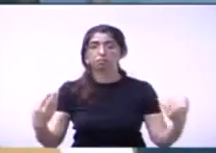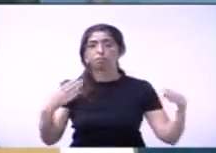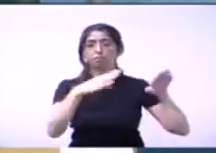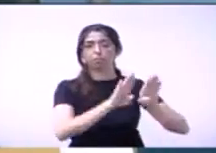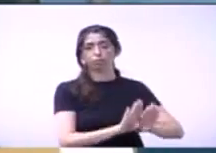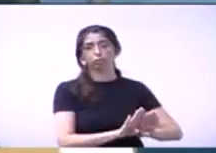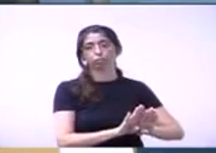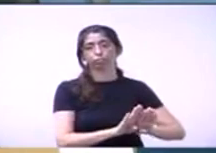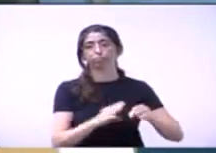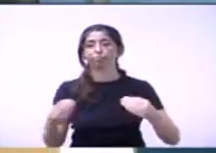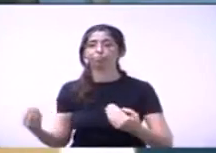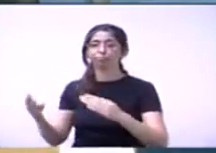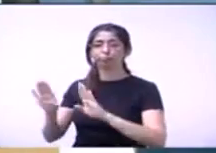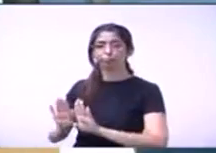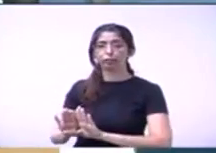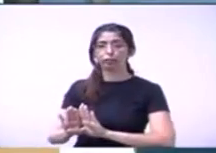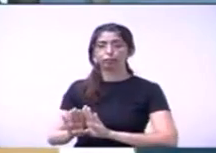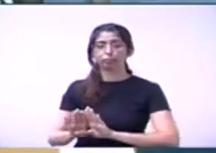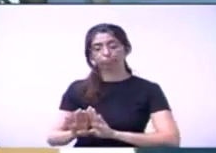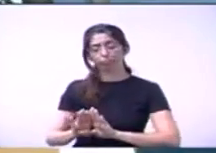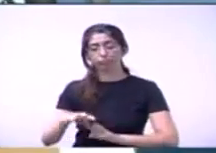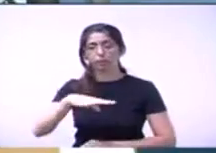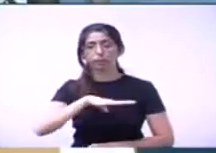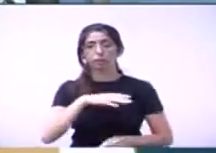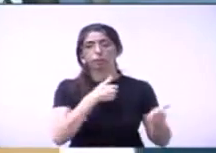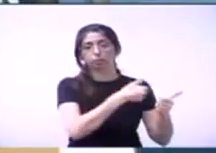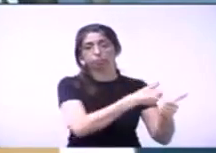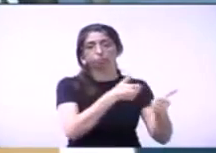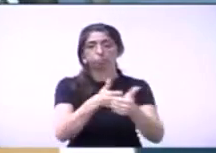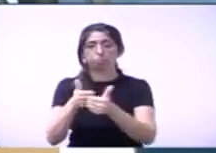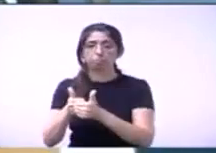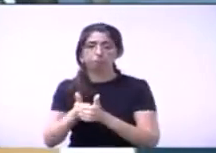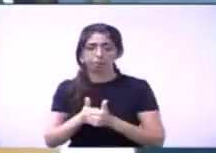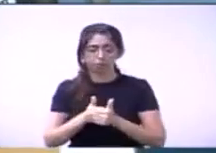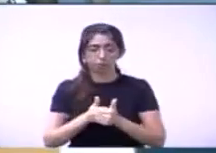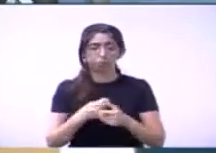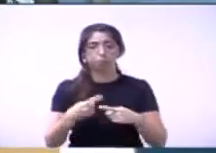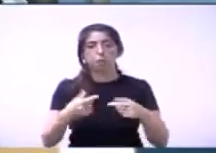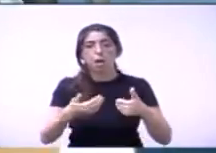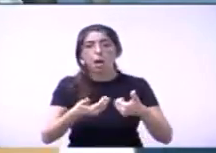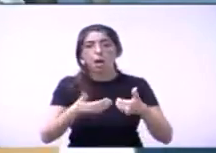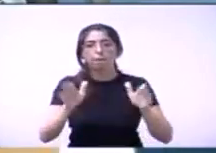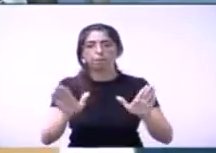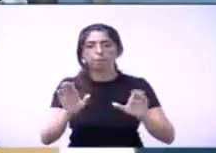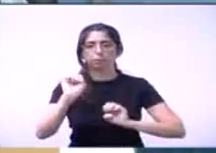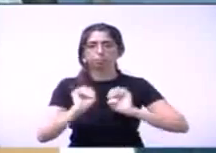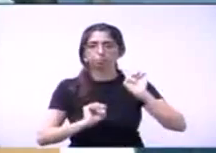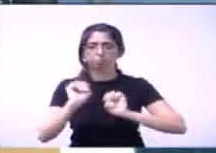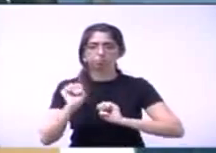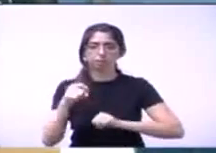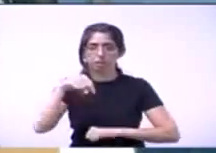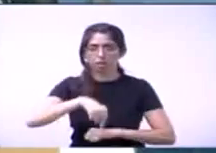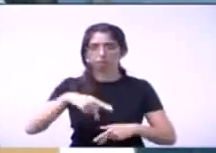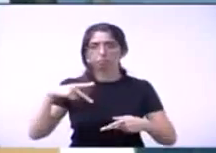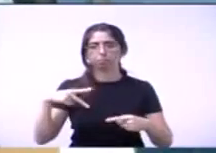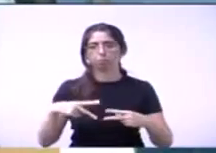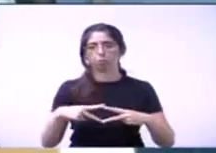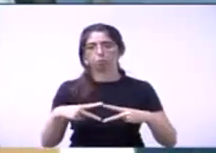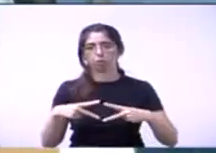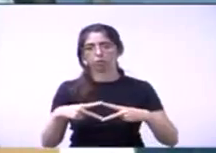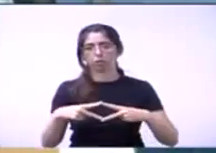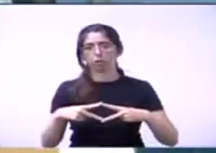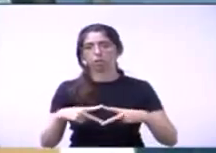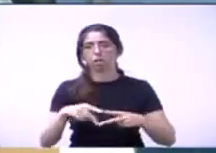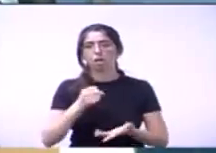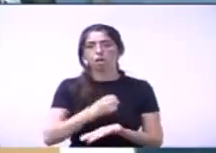numa empresa vizinha, porque aí, se ela for abrir uma empresa para prestar serviço aqui, mas ela vai lá, registra